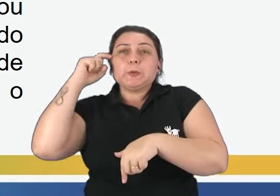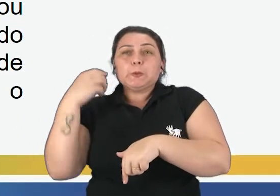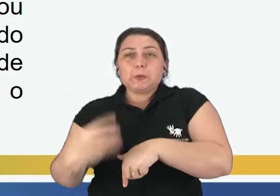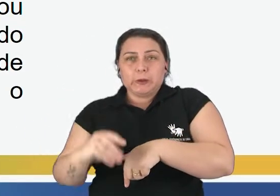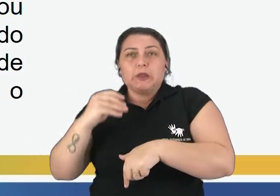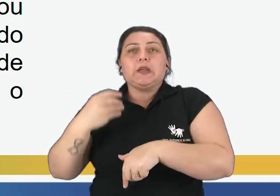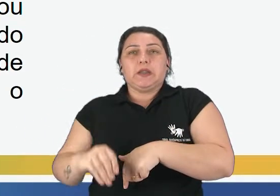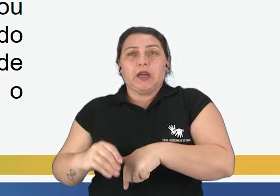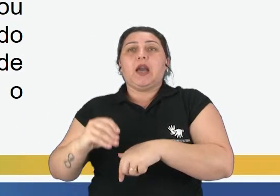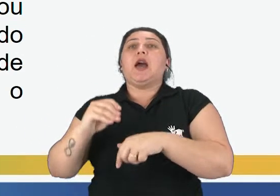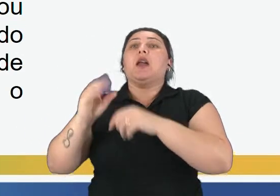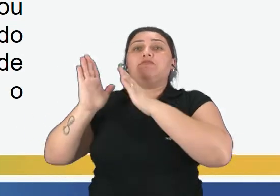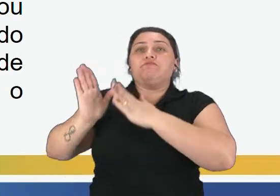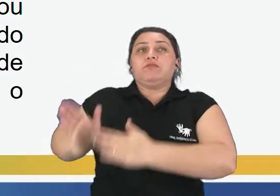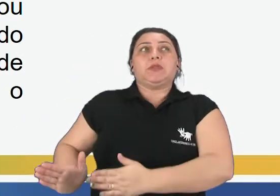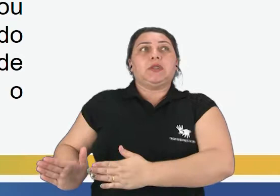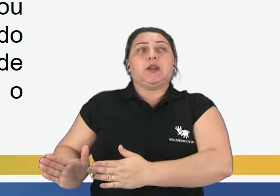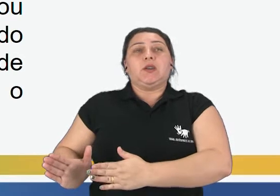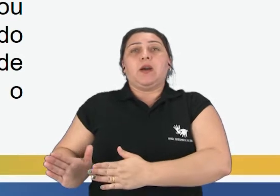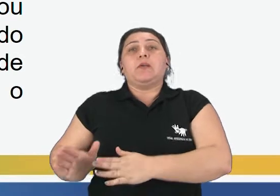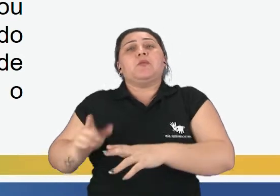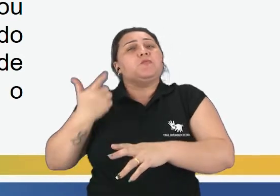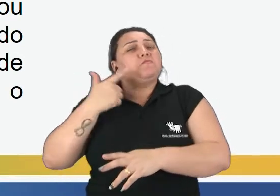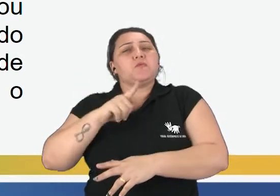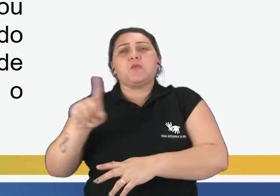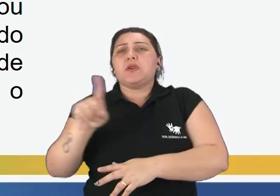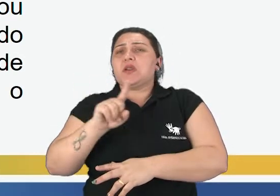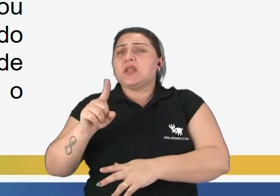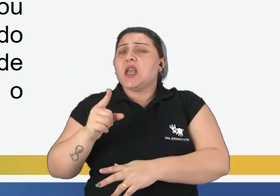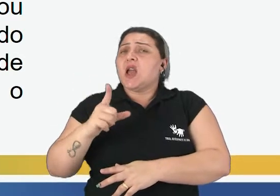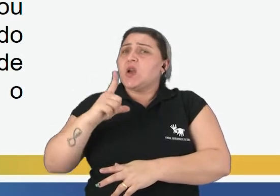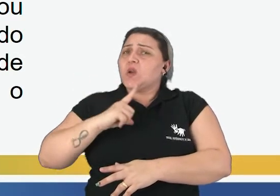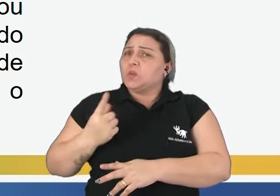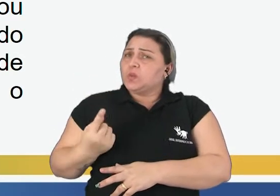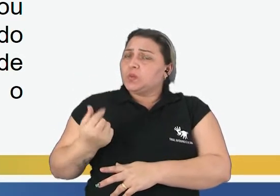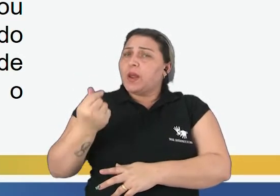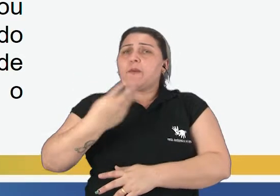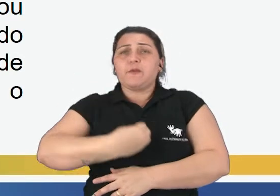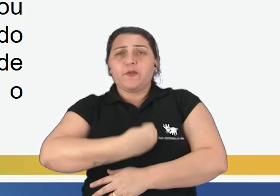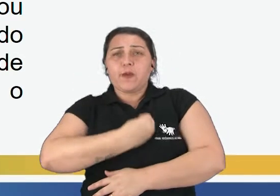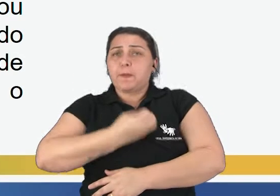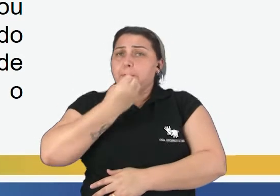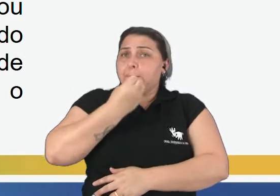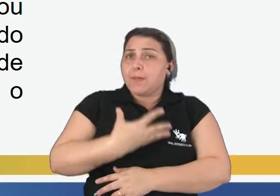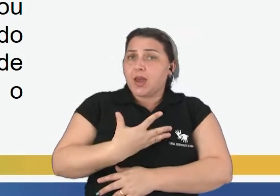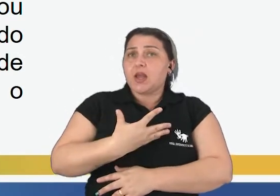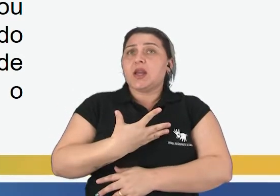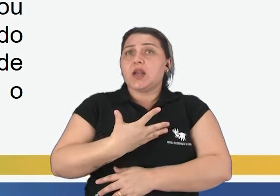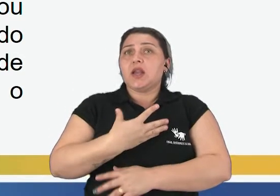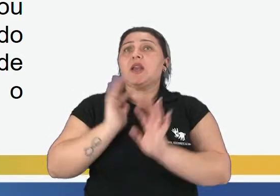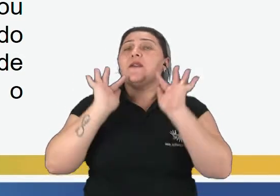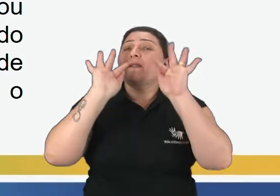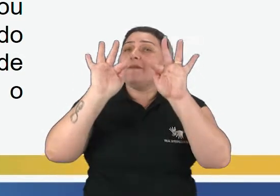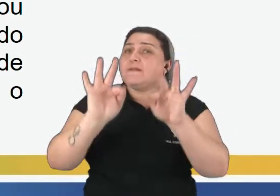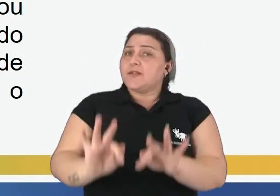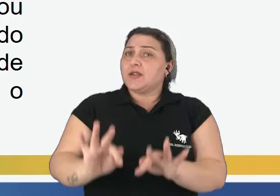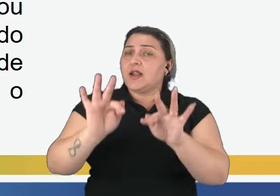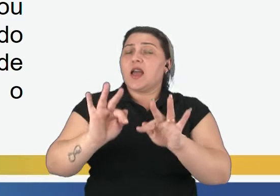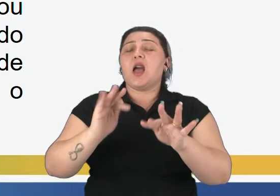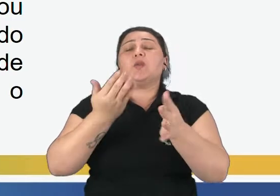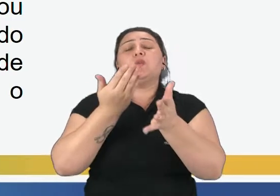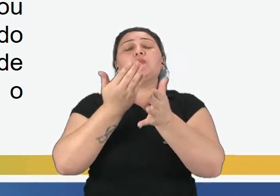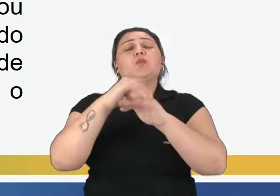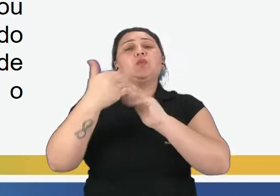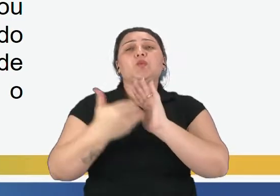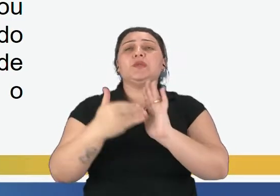muito honesto. Mas nem assim ele conseguia ganhar o suficiente para viver. Até que finalmente tudo o que